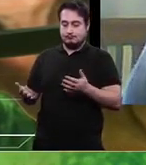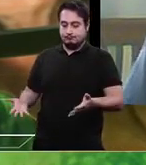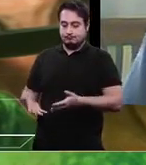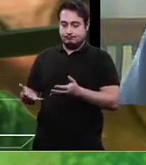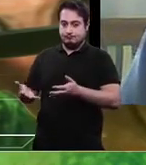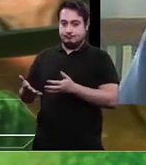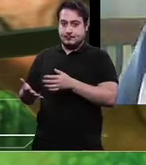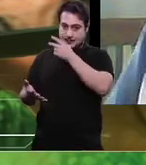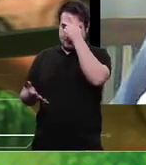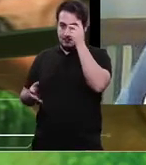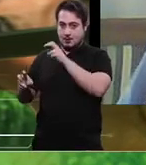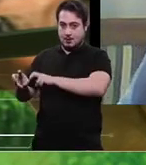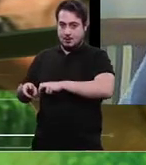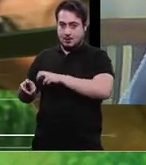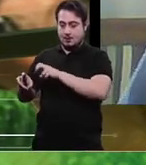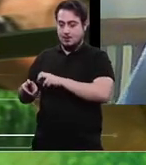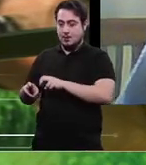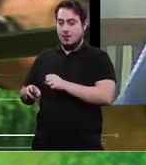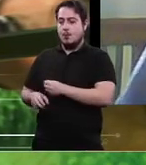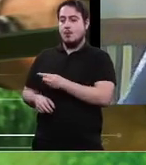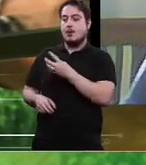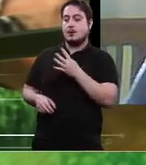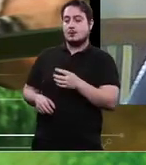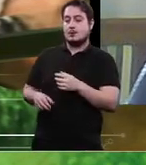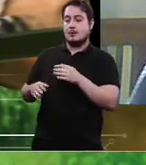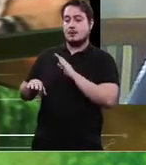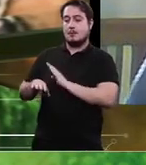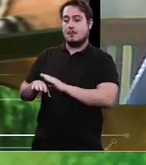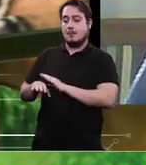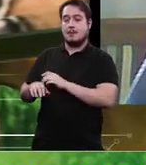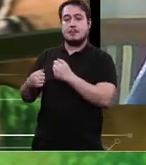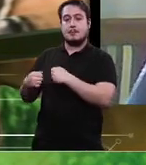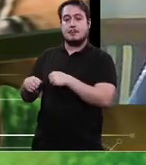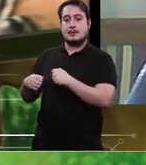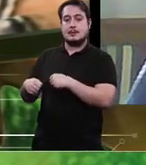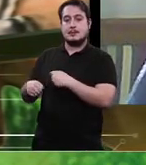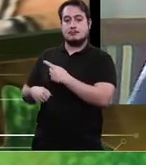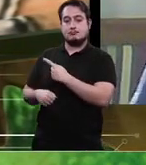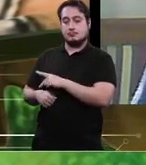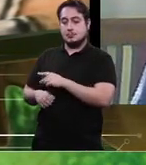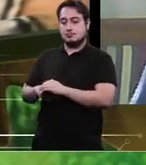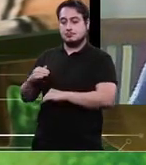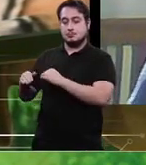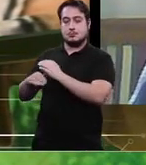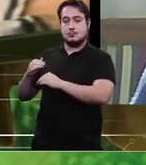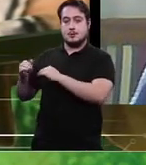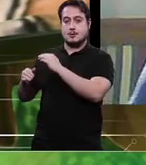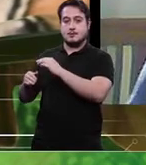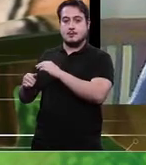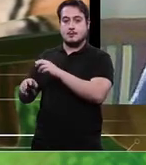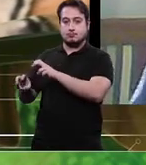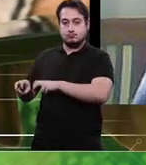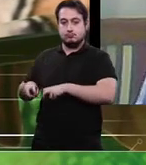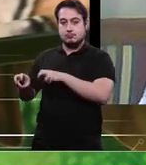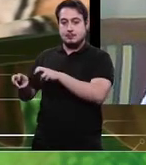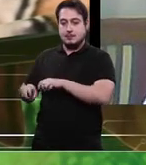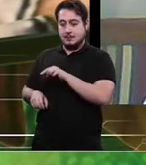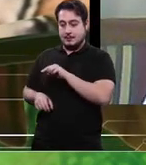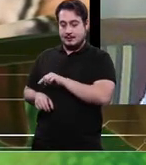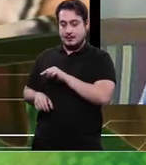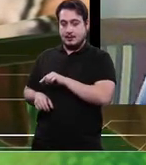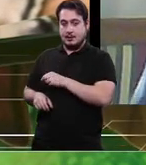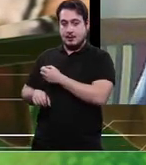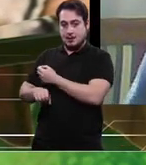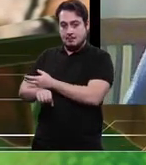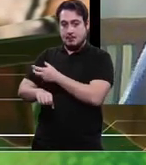prover o produtor rural das condições necessárias ao desenvolvimento da atividade para que ele